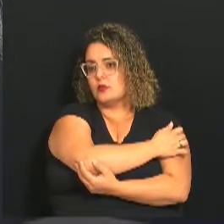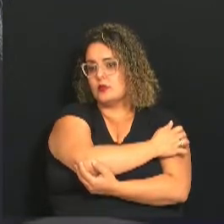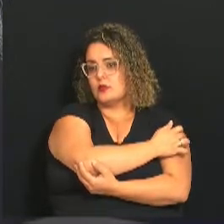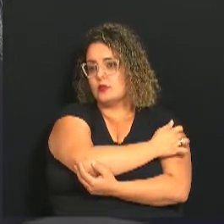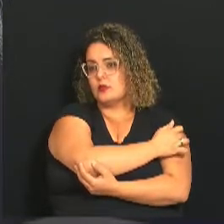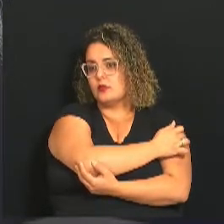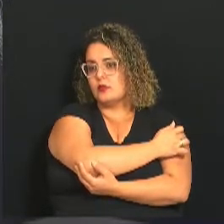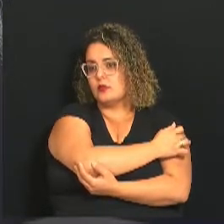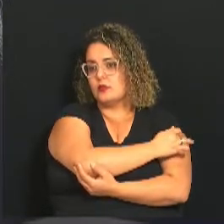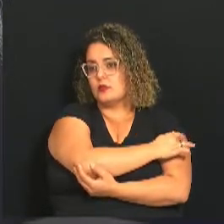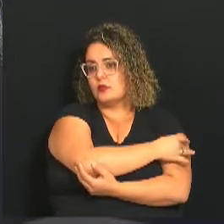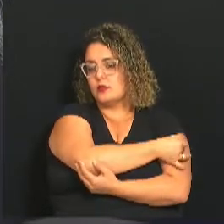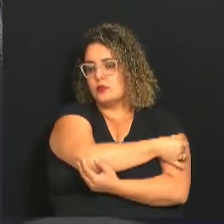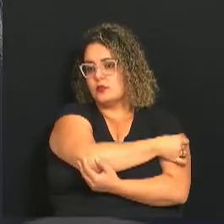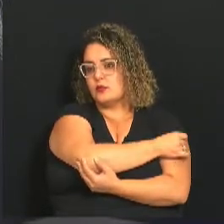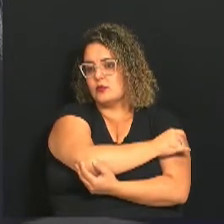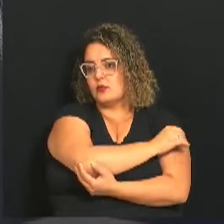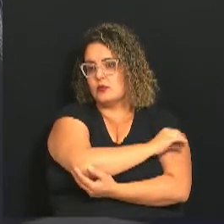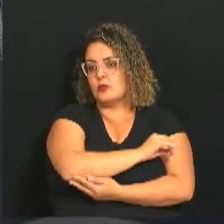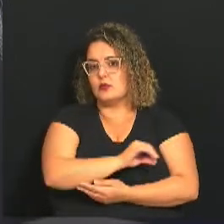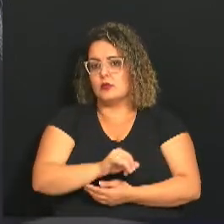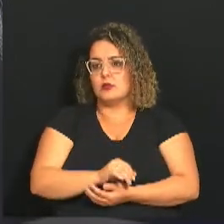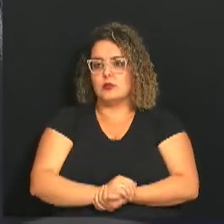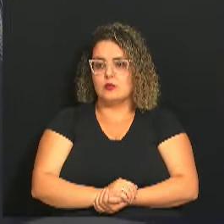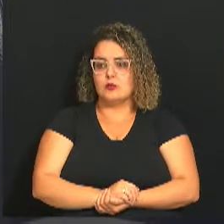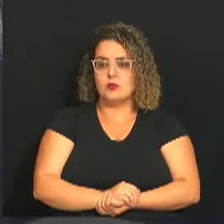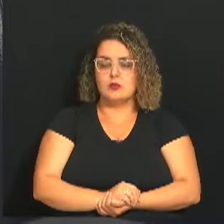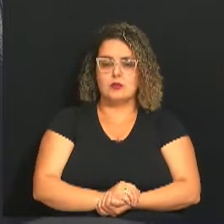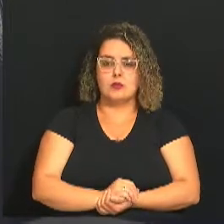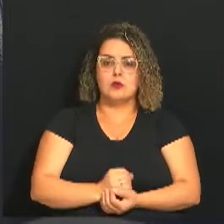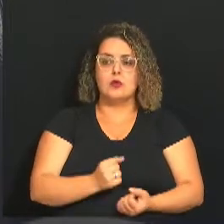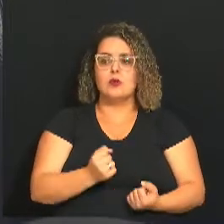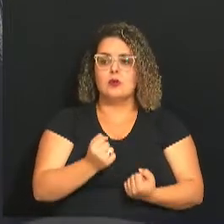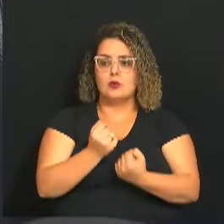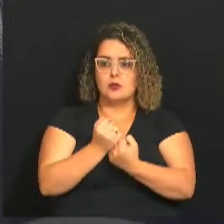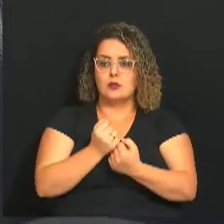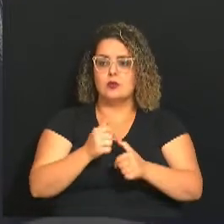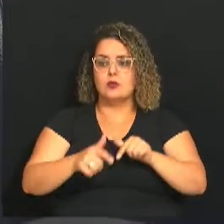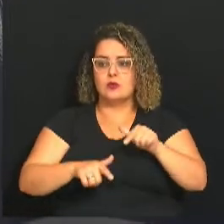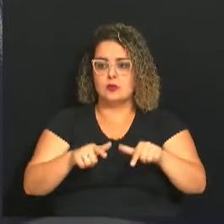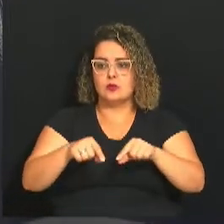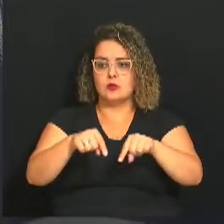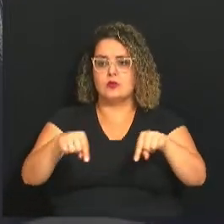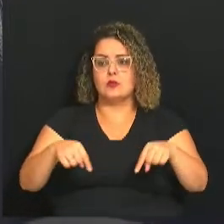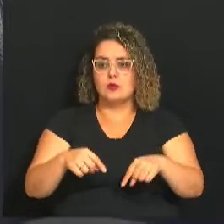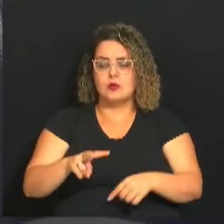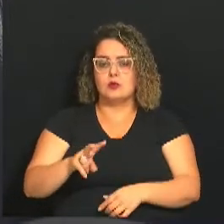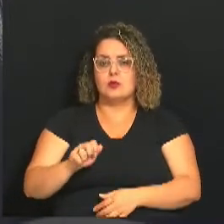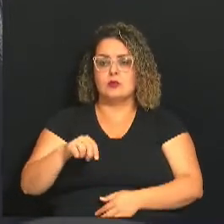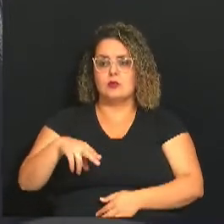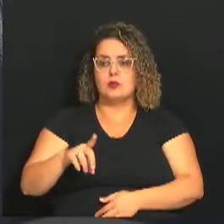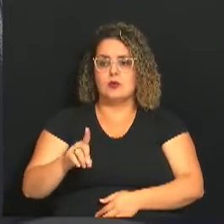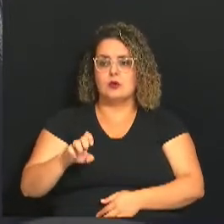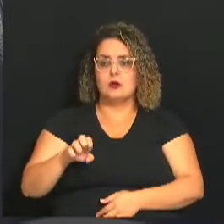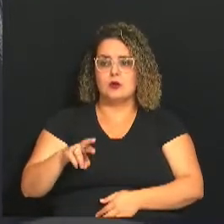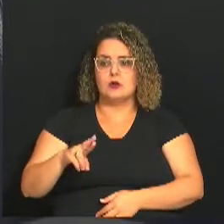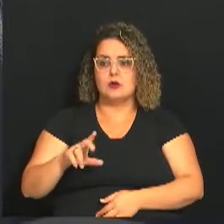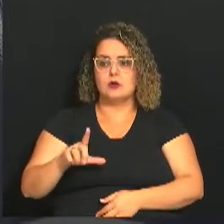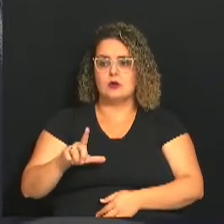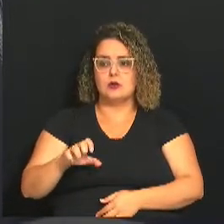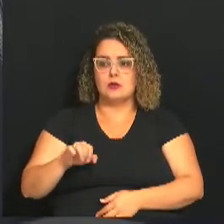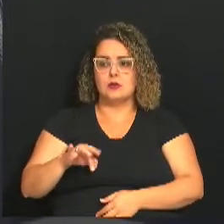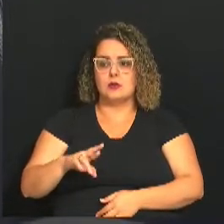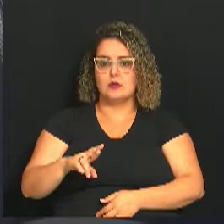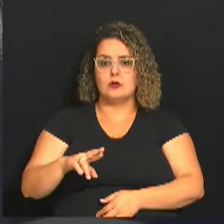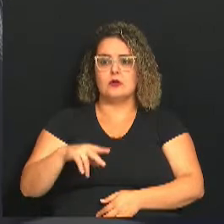aqui o pessoal que trabalha conosco no gabinete, o Vanderlei, que trabalha no gabinete do vereador